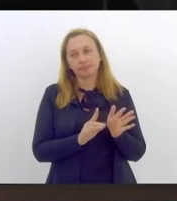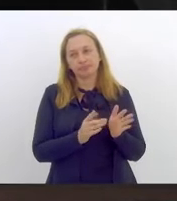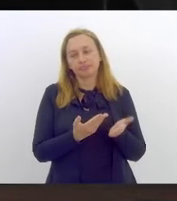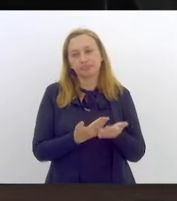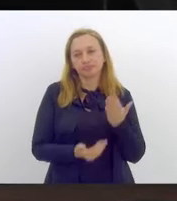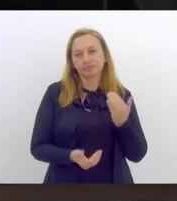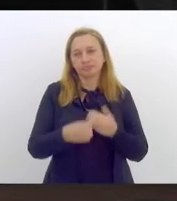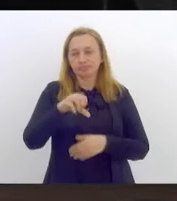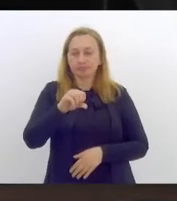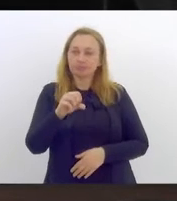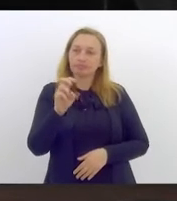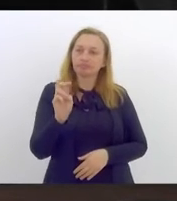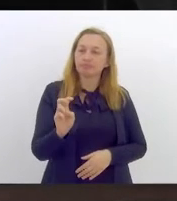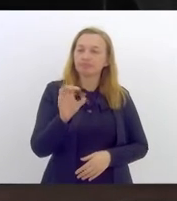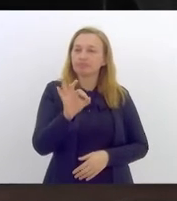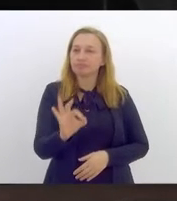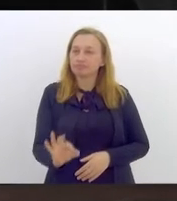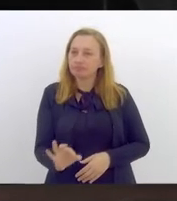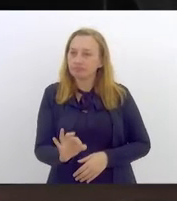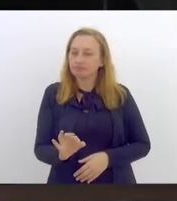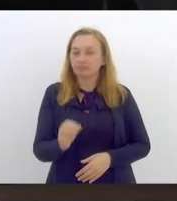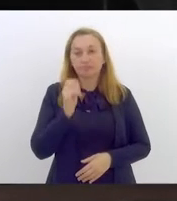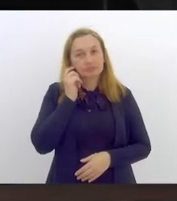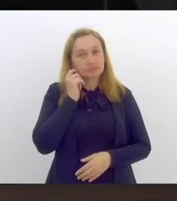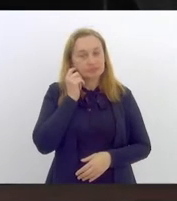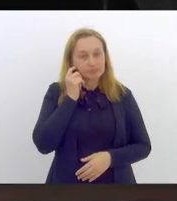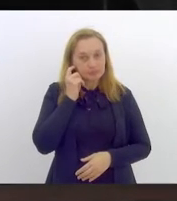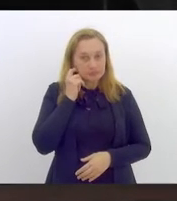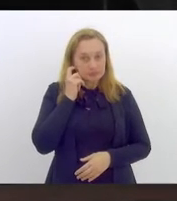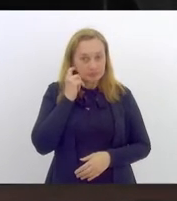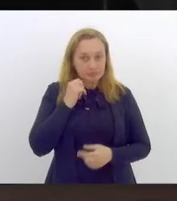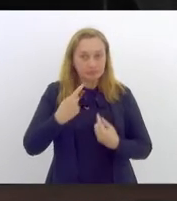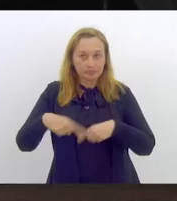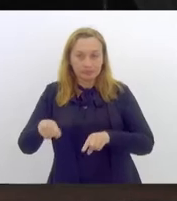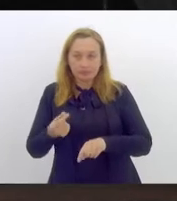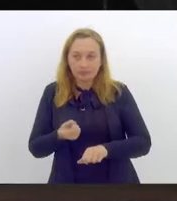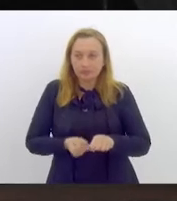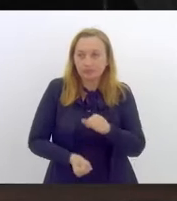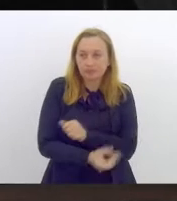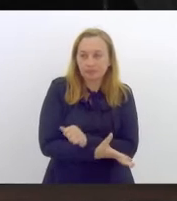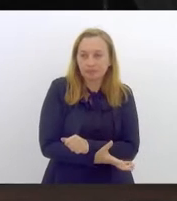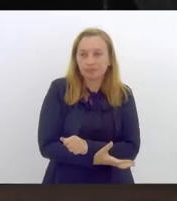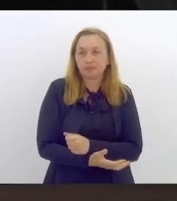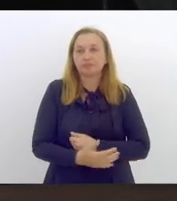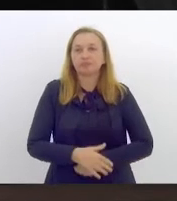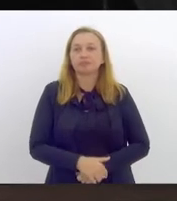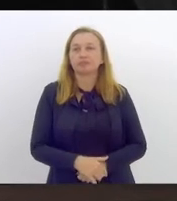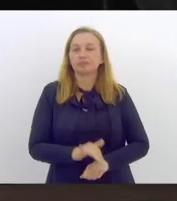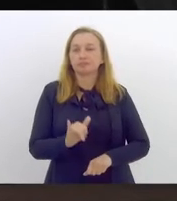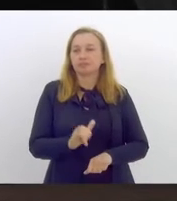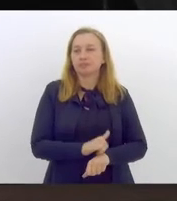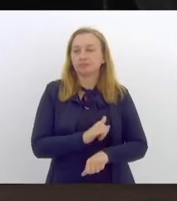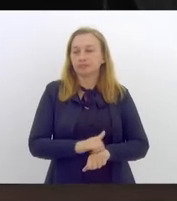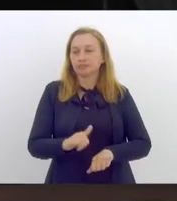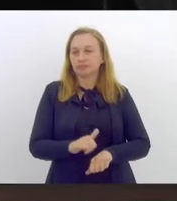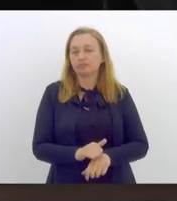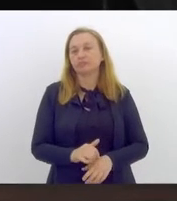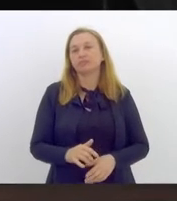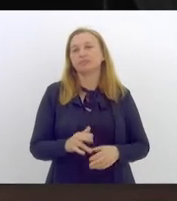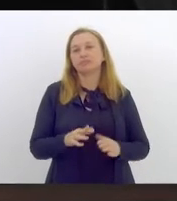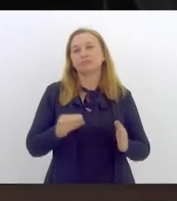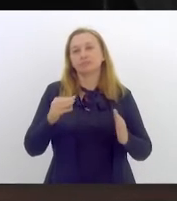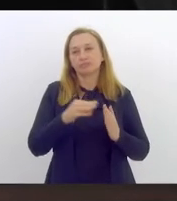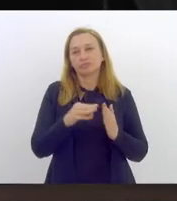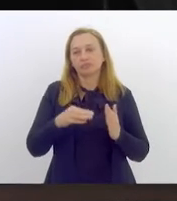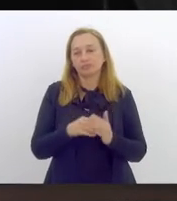95% na rubrica do combate à corrupção e à lavagem do dinheiro. Essa é a meta